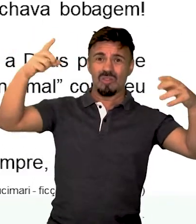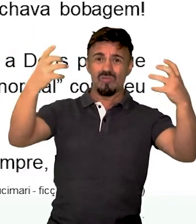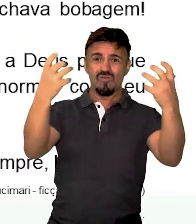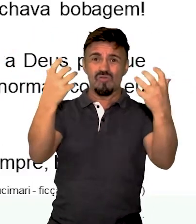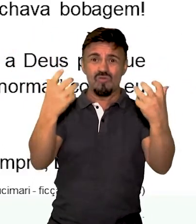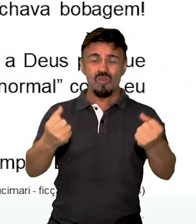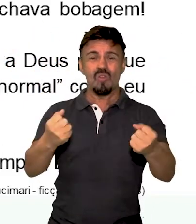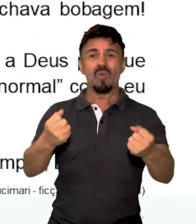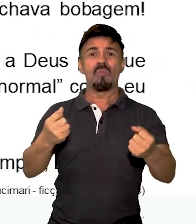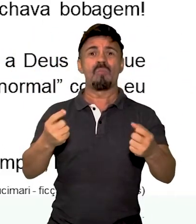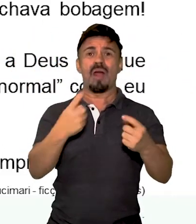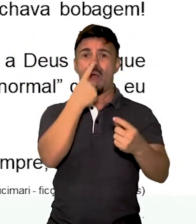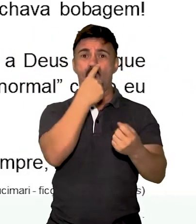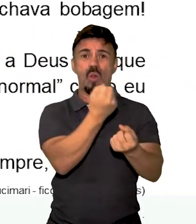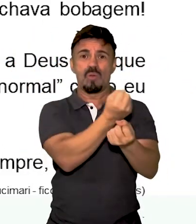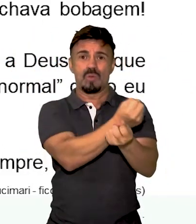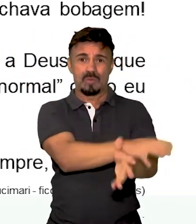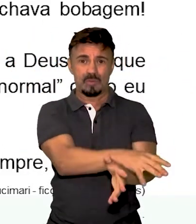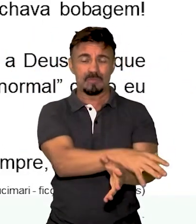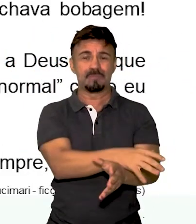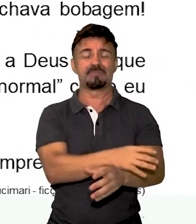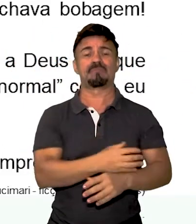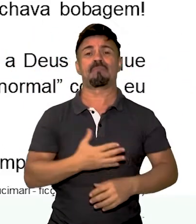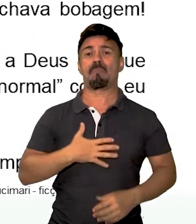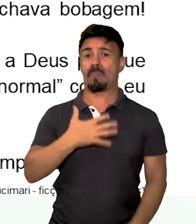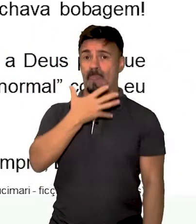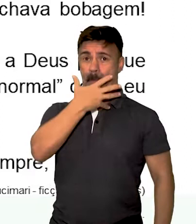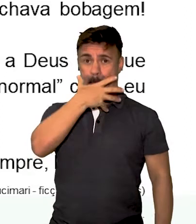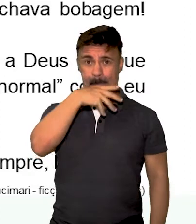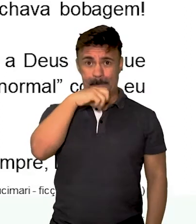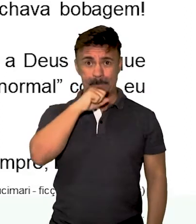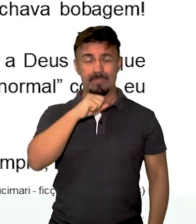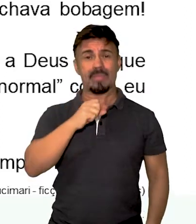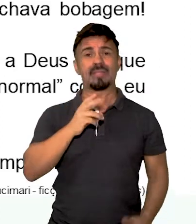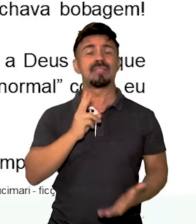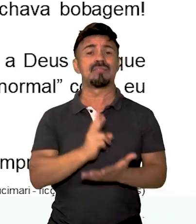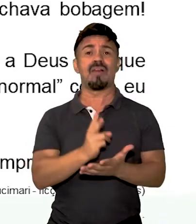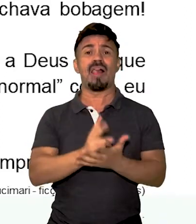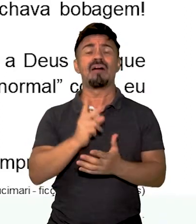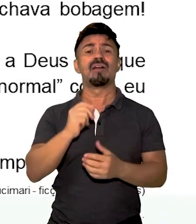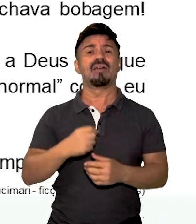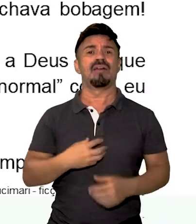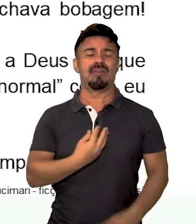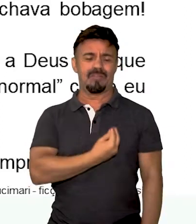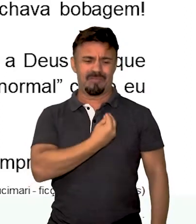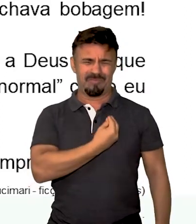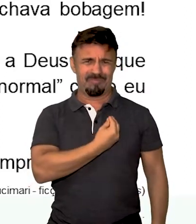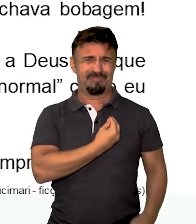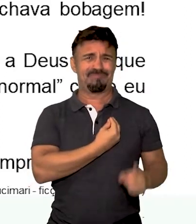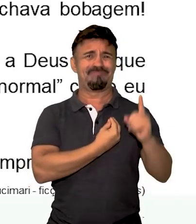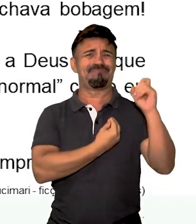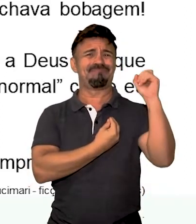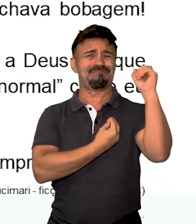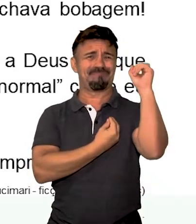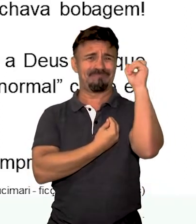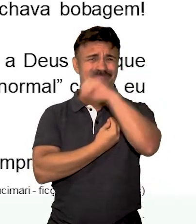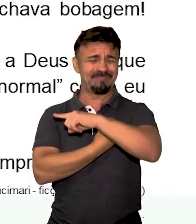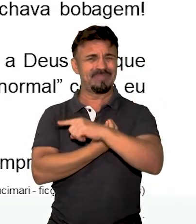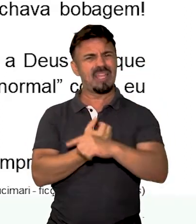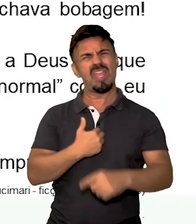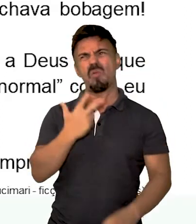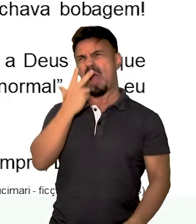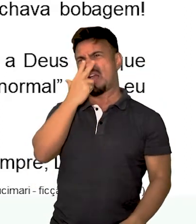para colocar o lixo. Meu pai bem que dizia que viver não é fácil. Eu que